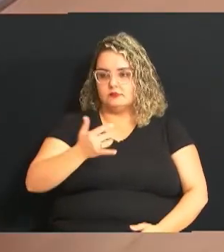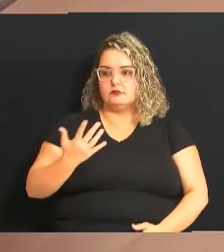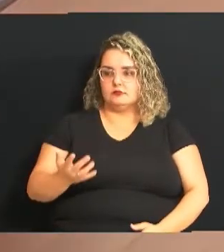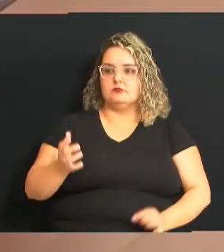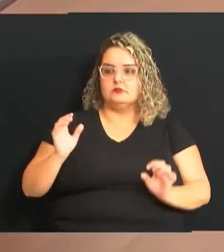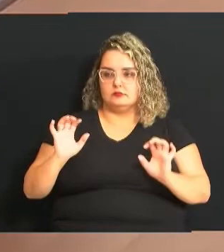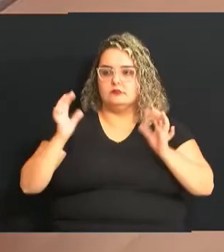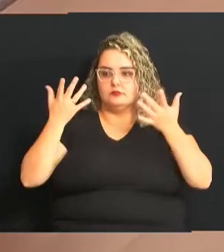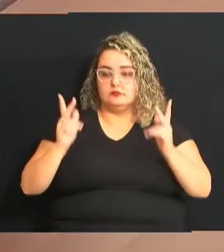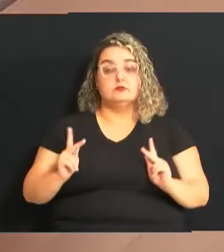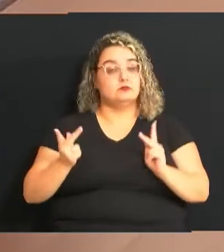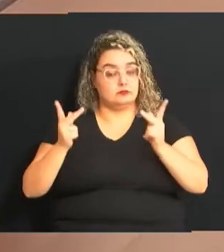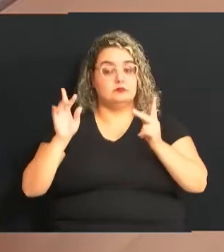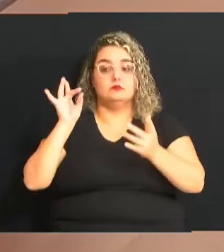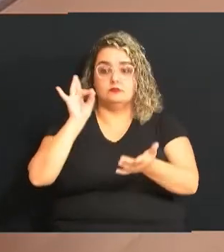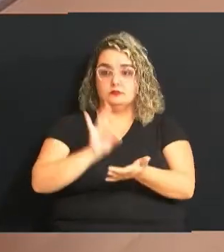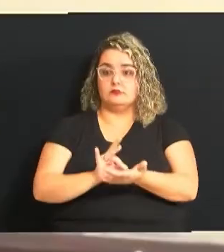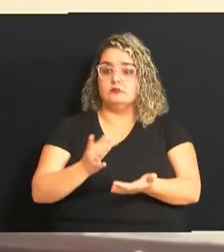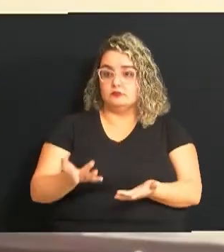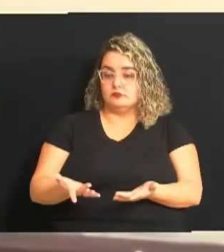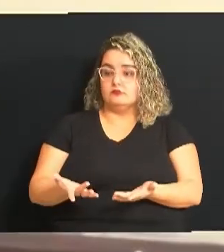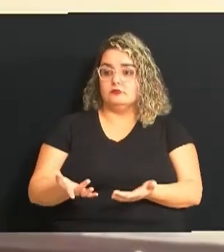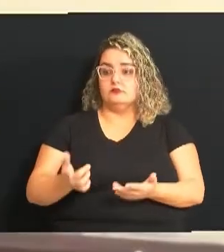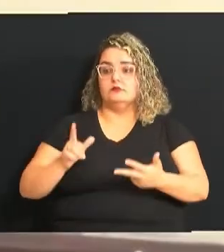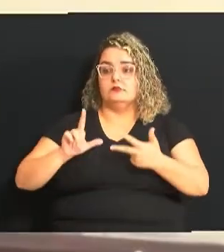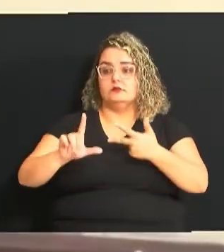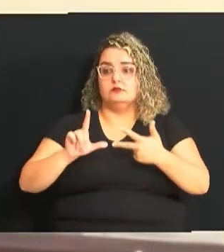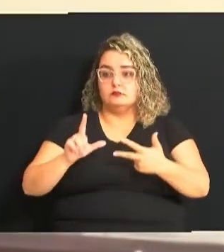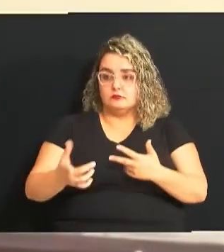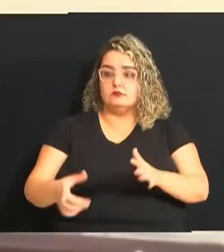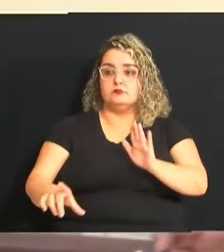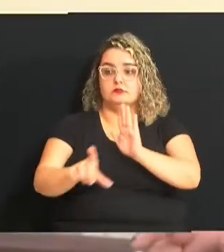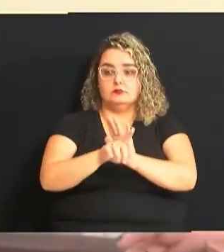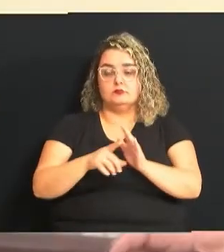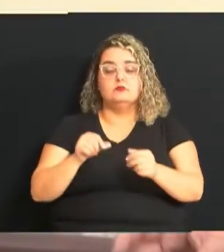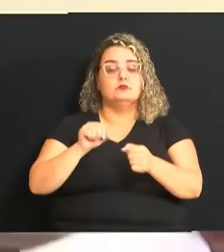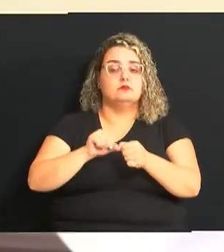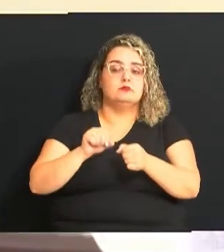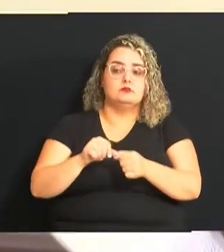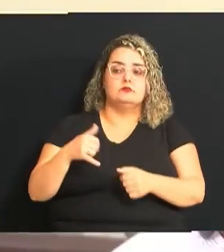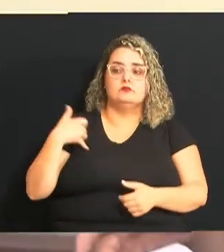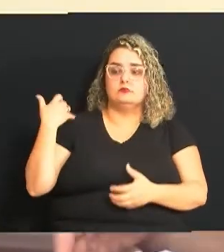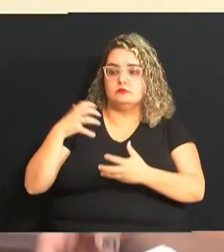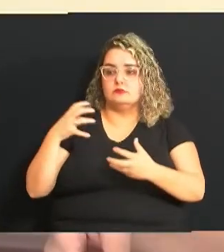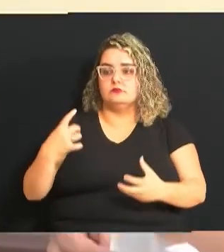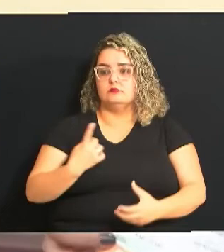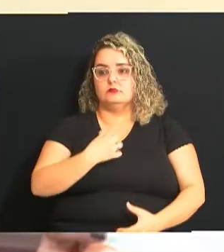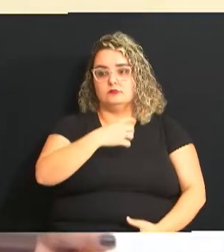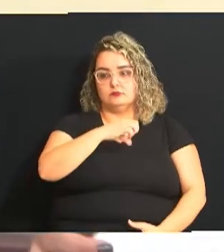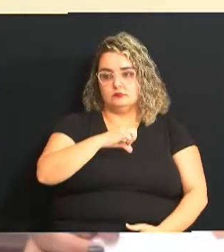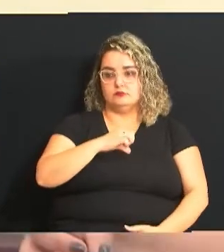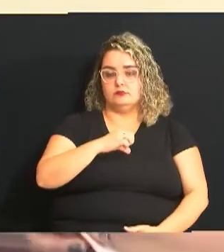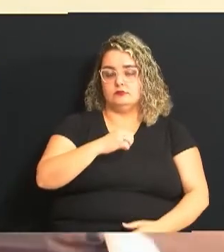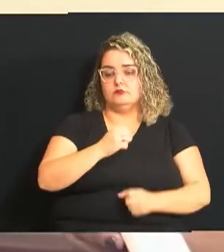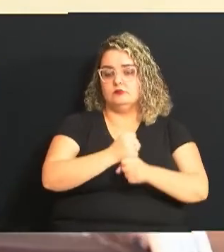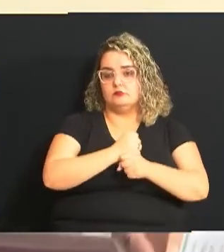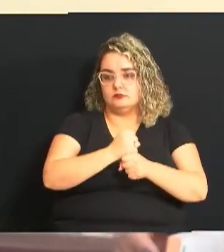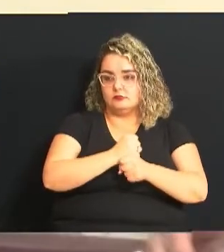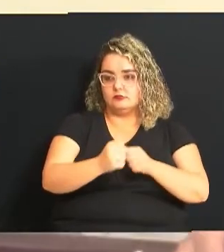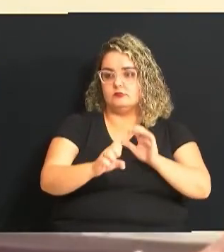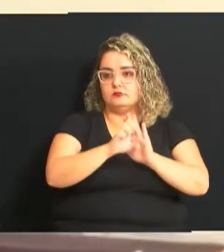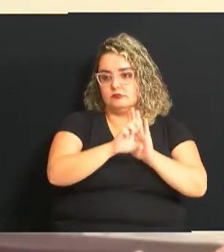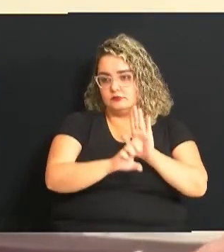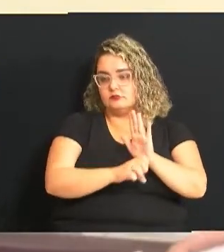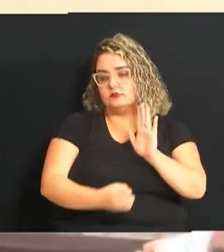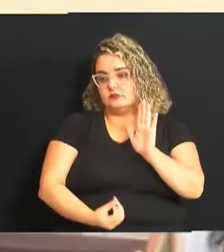a conquista efetiva de uma legislação feita à pessoa idosa, 19 anos,